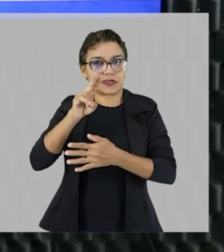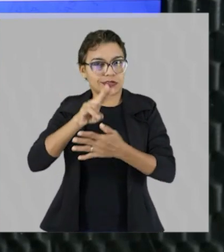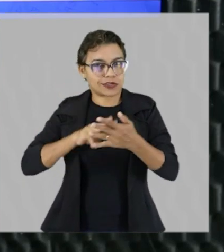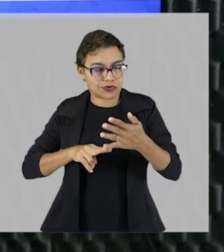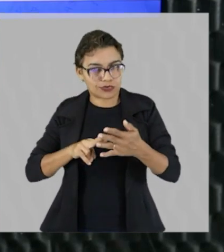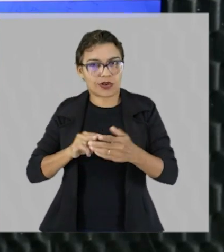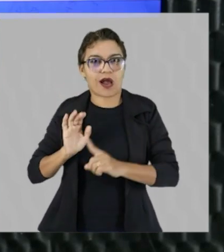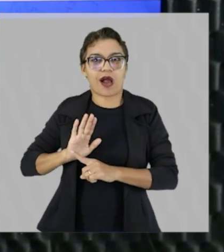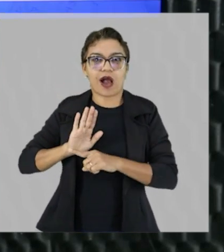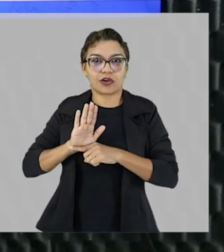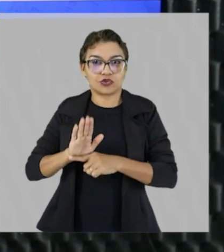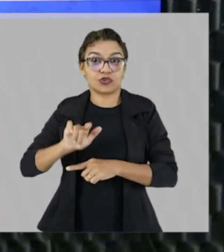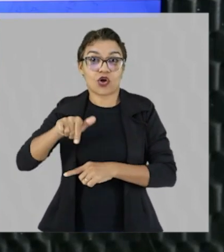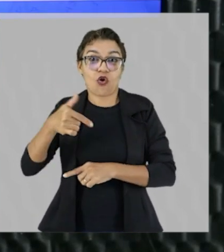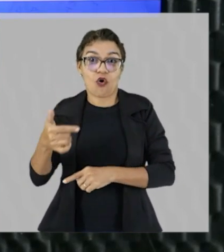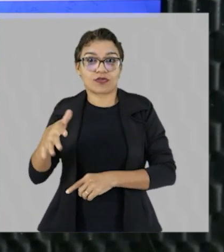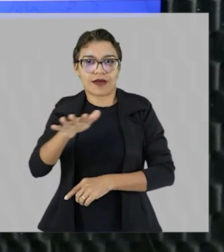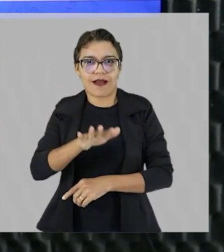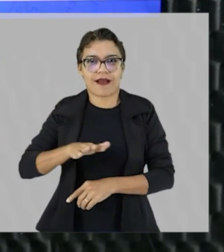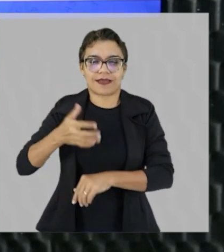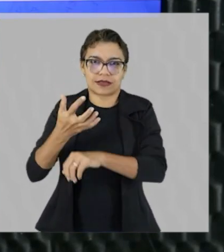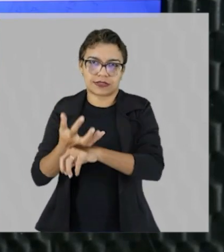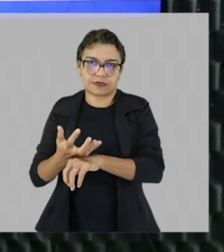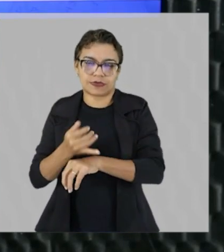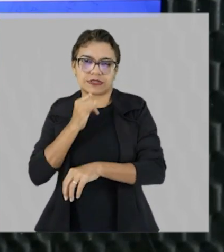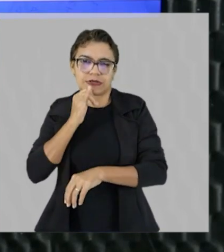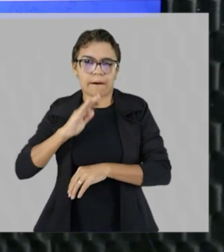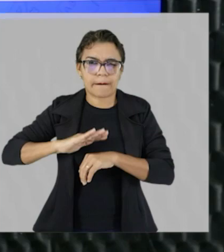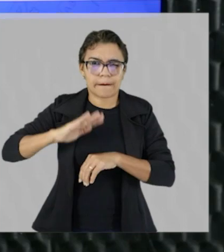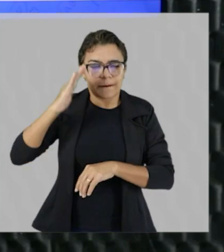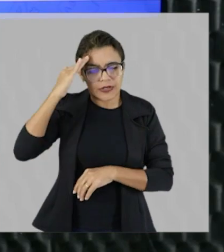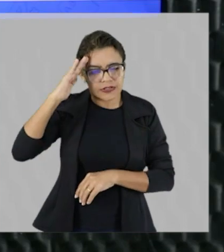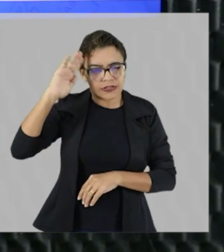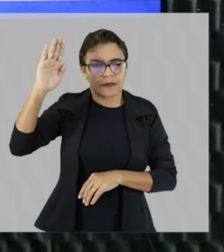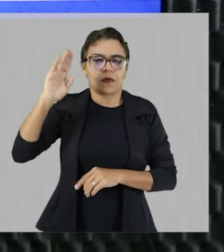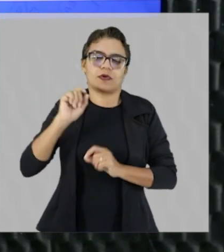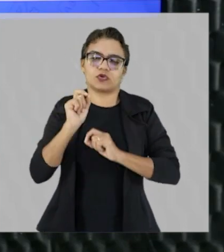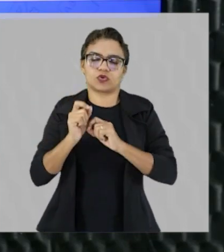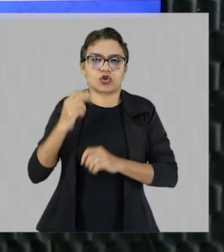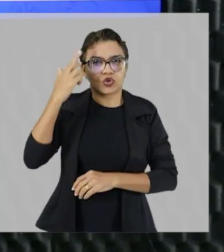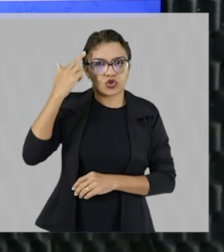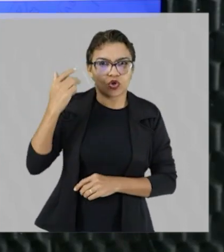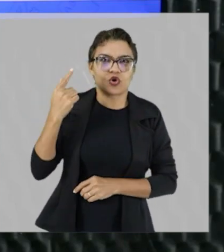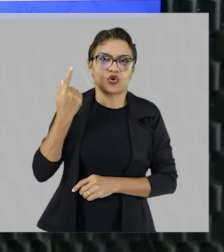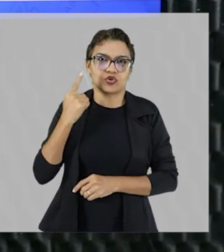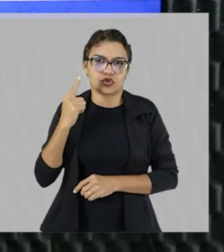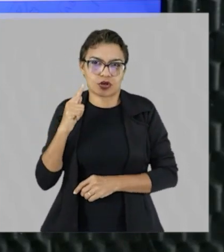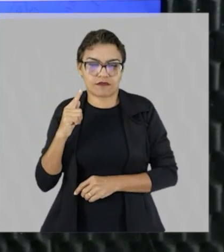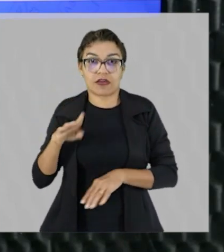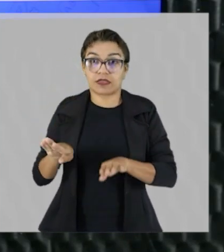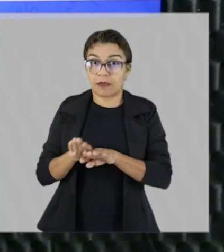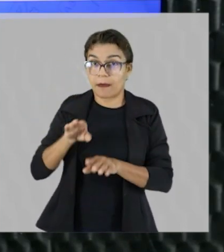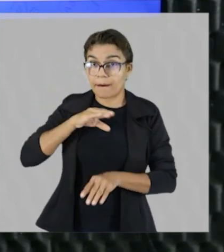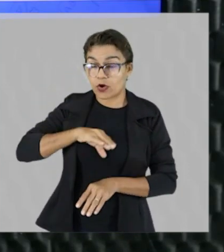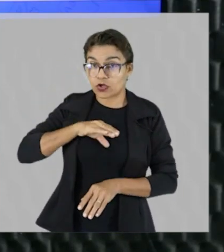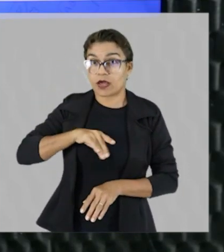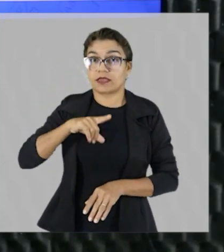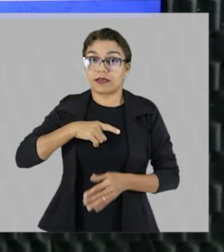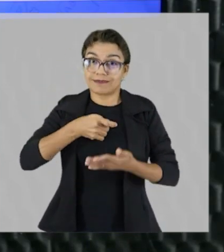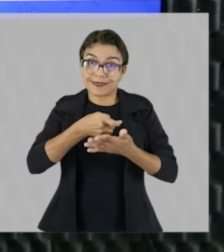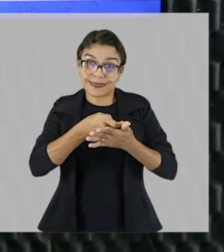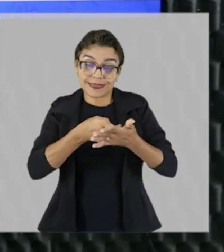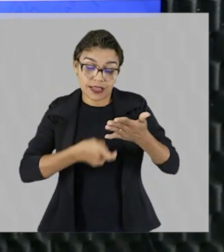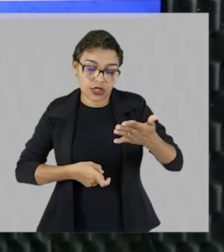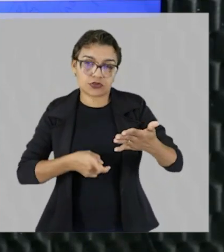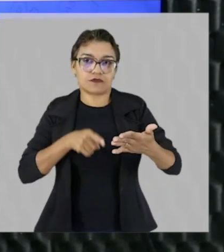as outras disciplinas, principalmente história, geografia e língua portuguesa, que vem com textos que